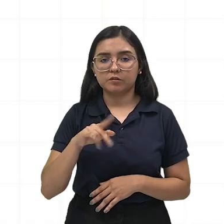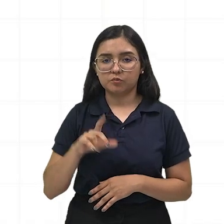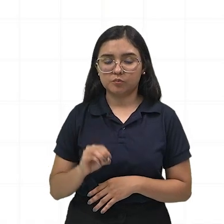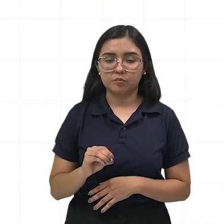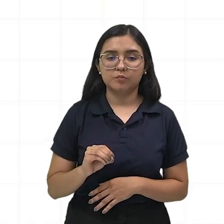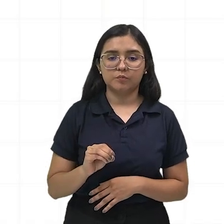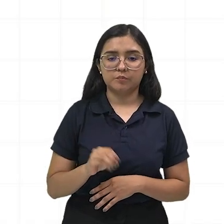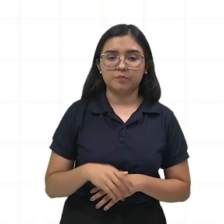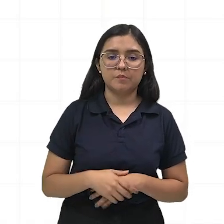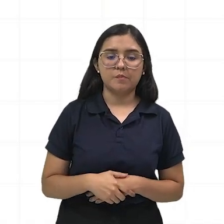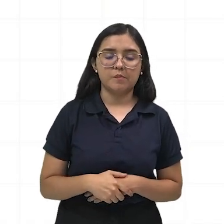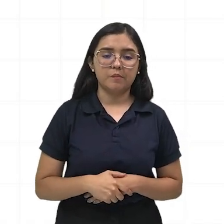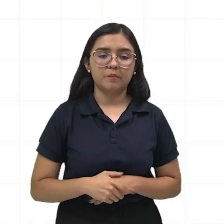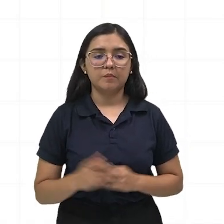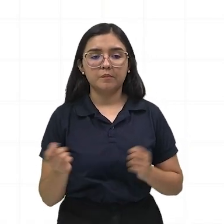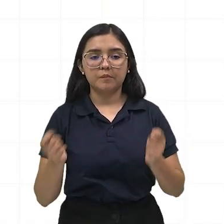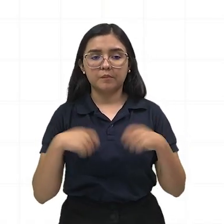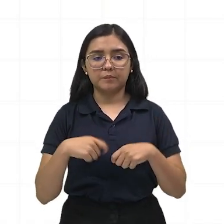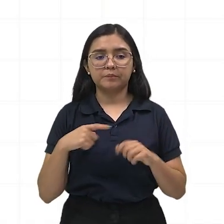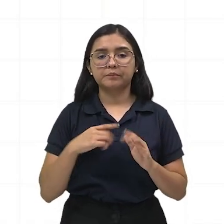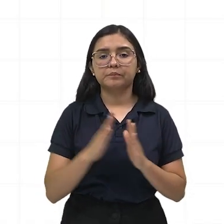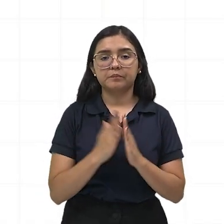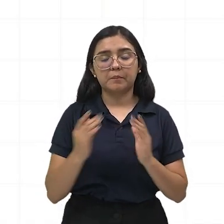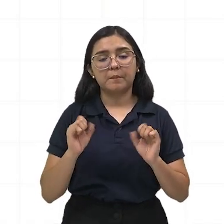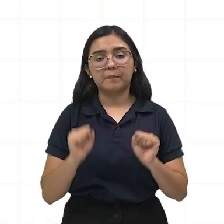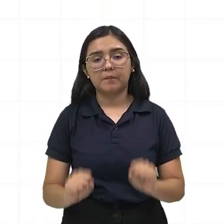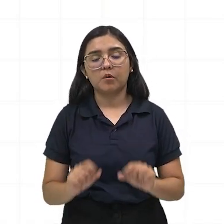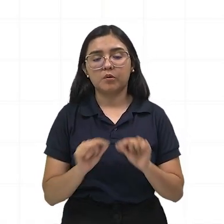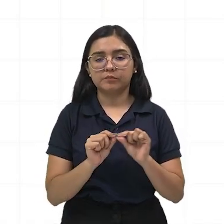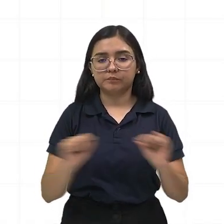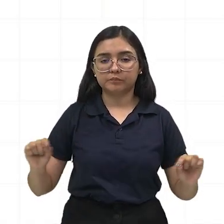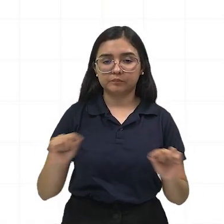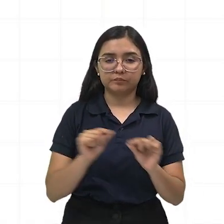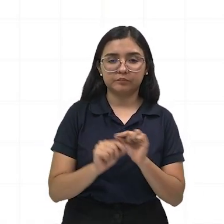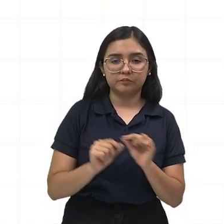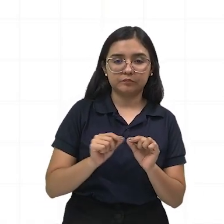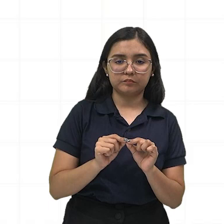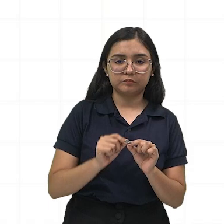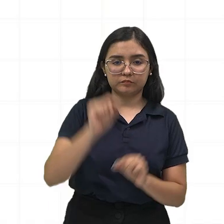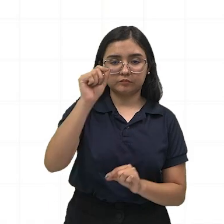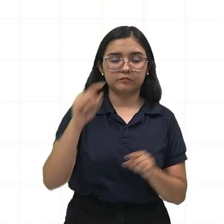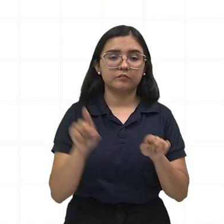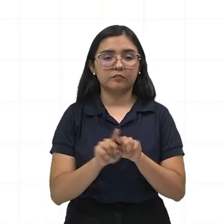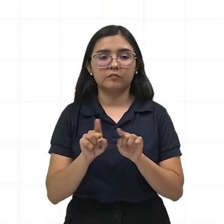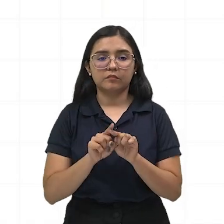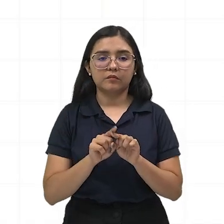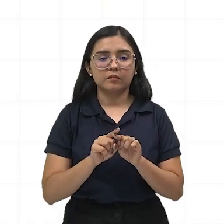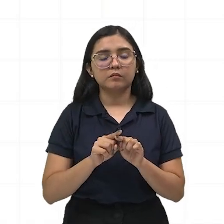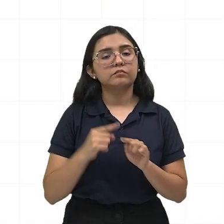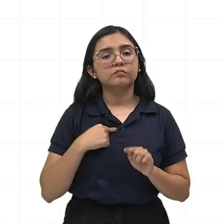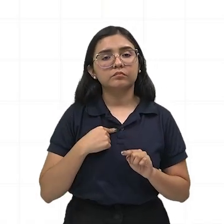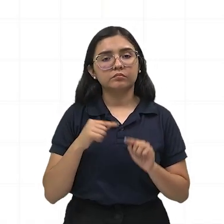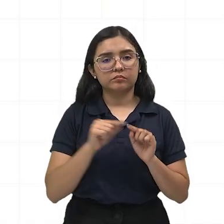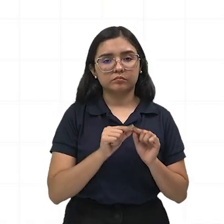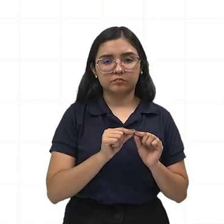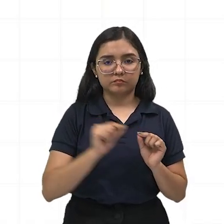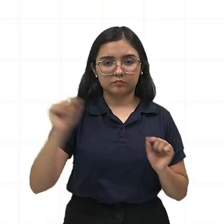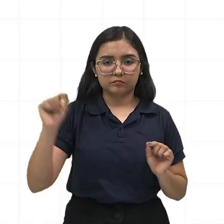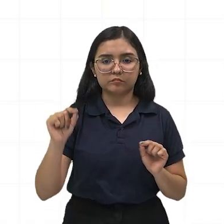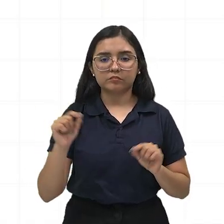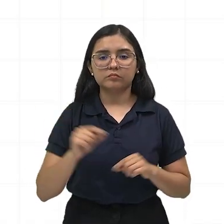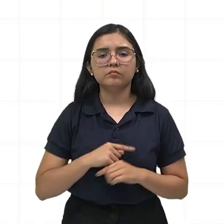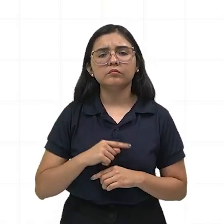aí para essa reflexão, que pode ser horizontal, vertical ou até mesmo inclinada. Esta reta é chamada